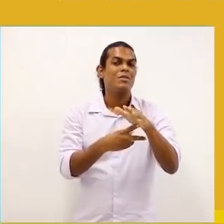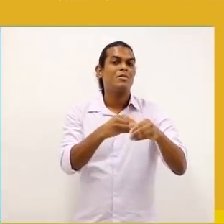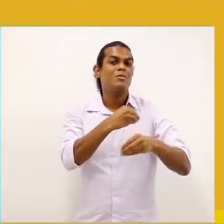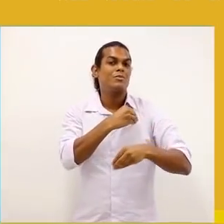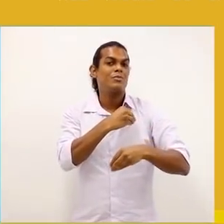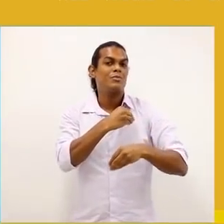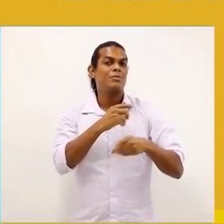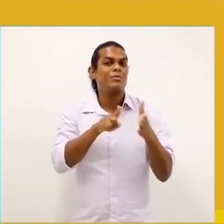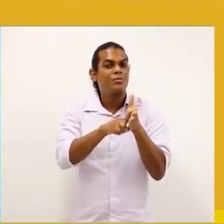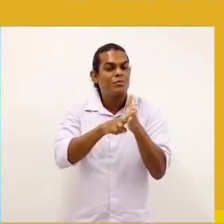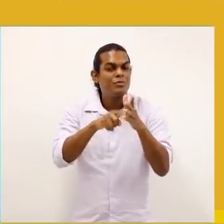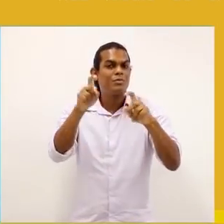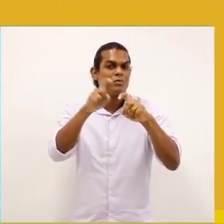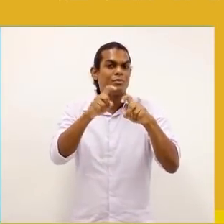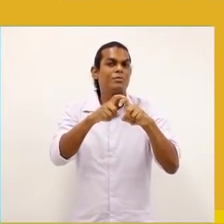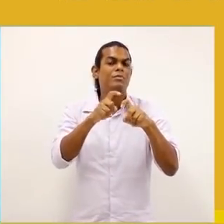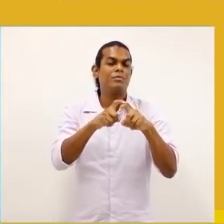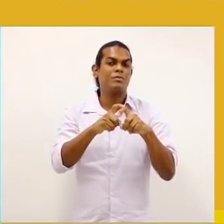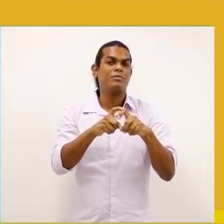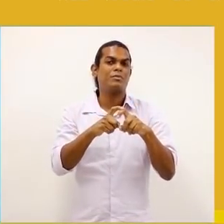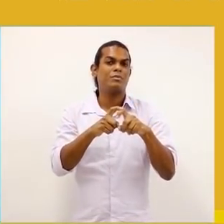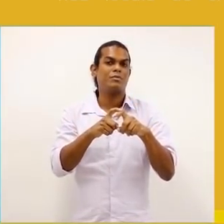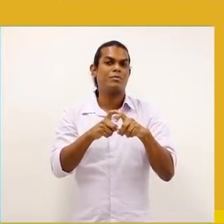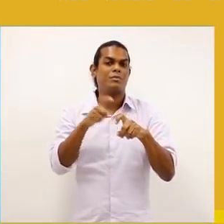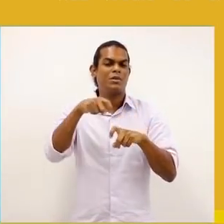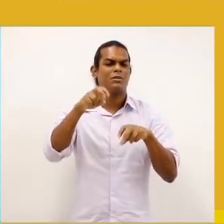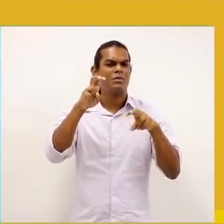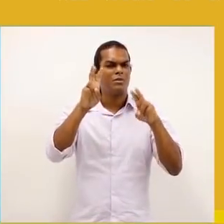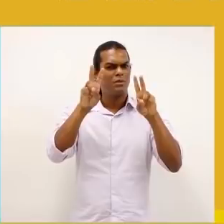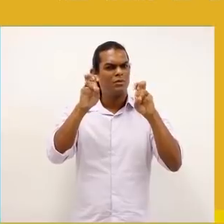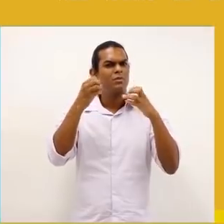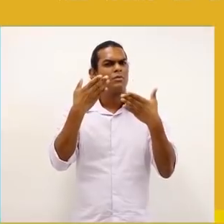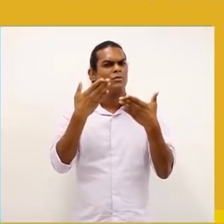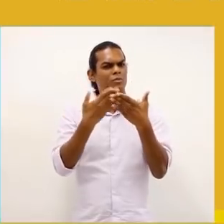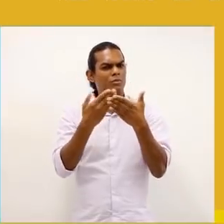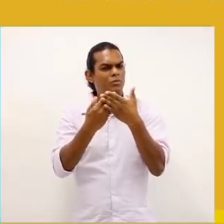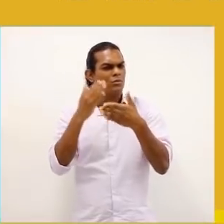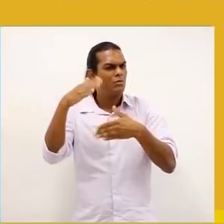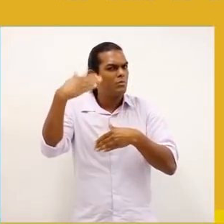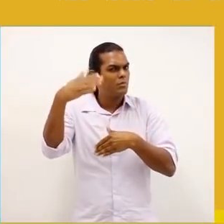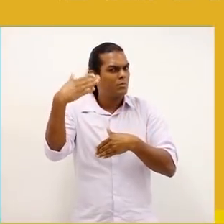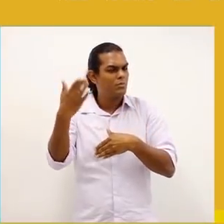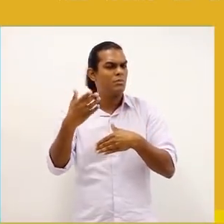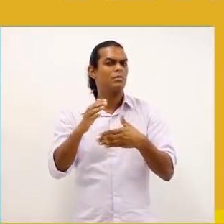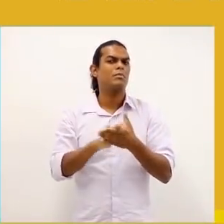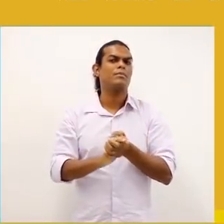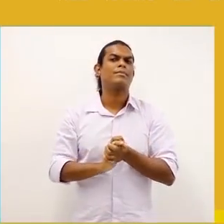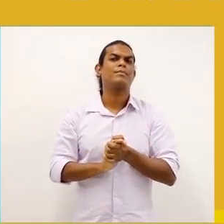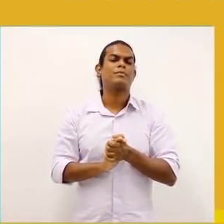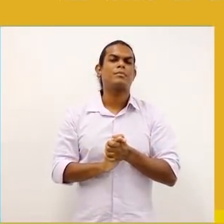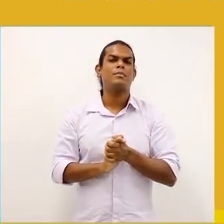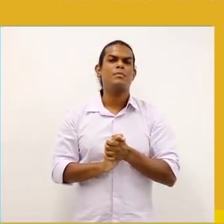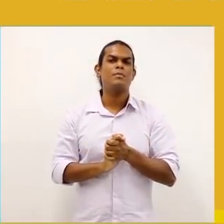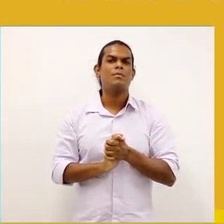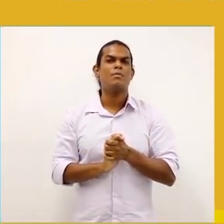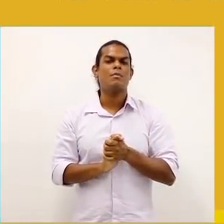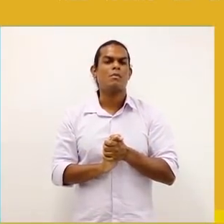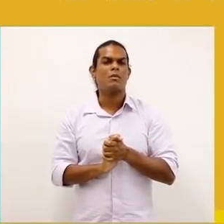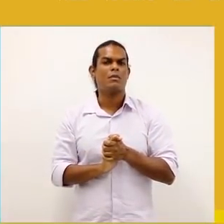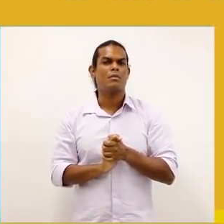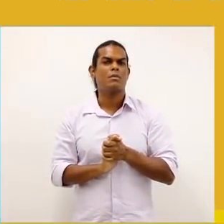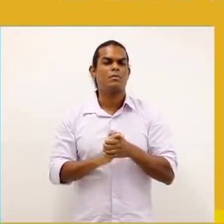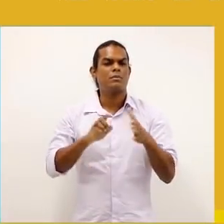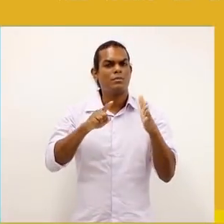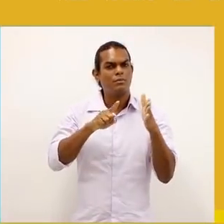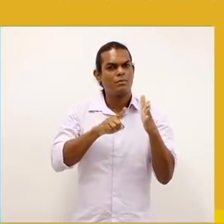sobre o PCMSO, logo a seguida, que é os exames obrigatórios que a empresa tem que fazer nos seus